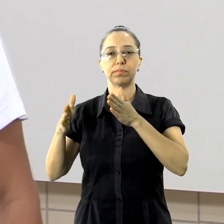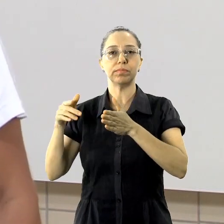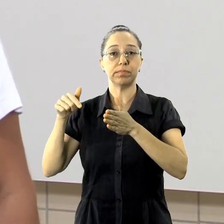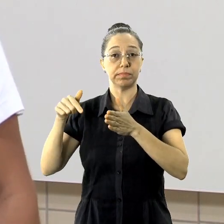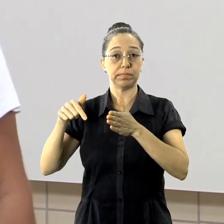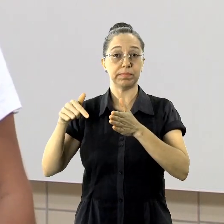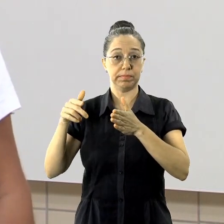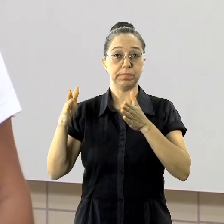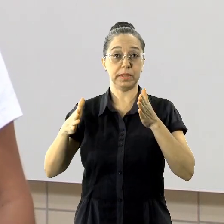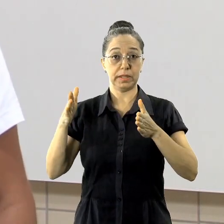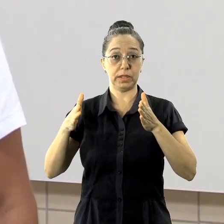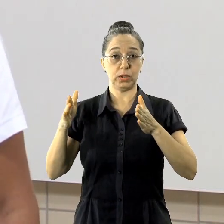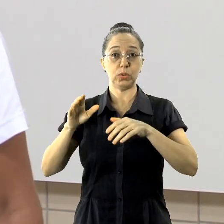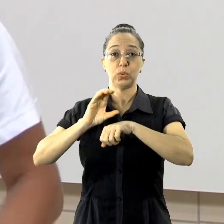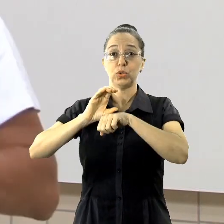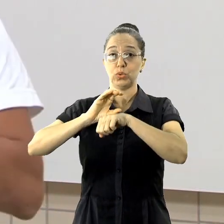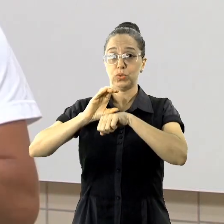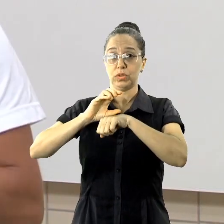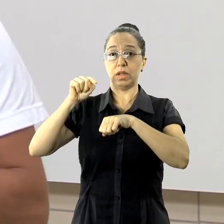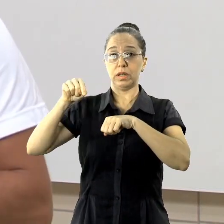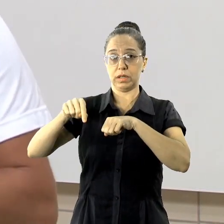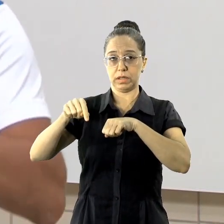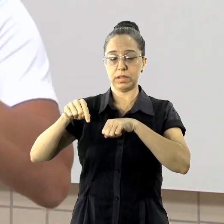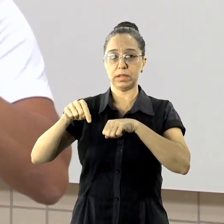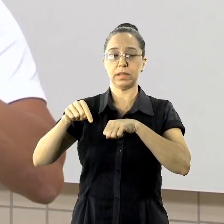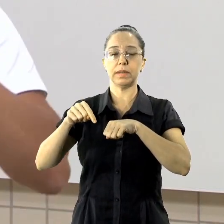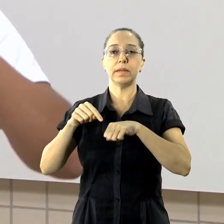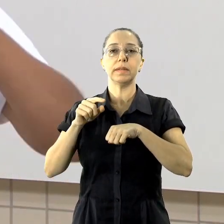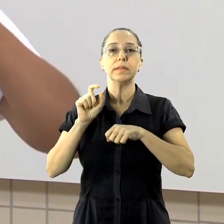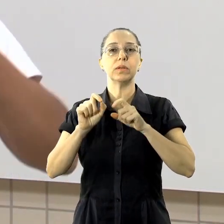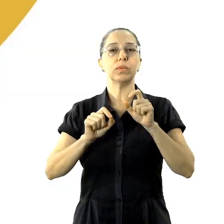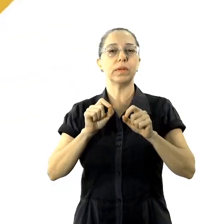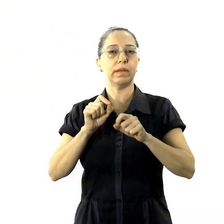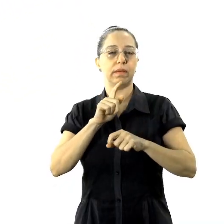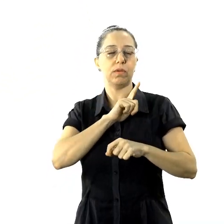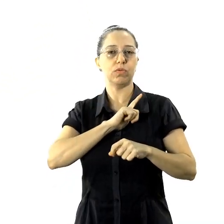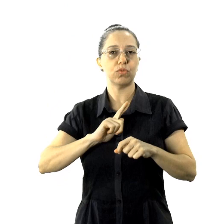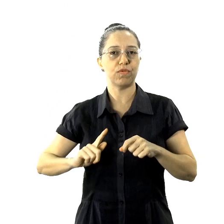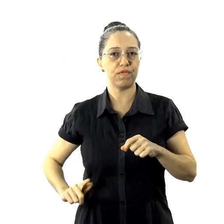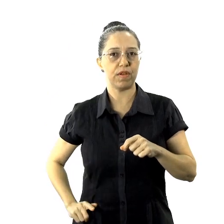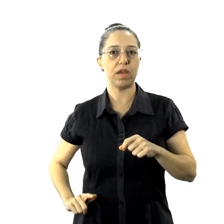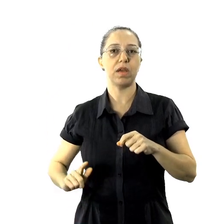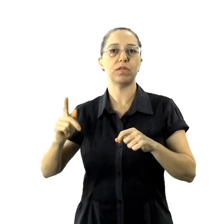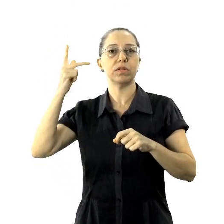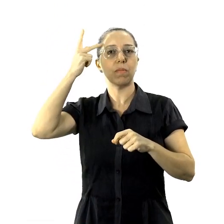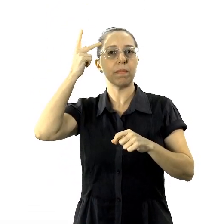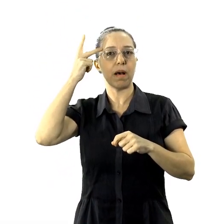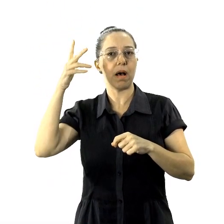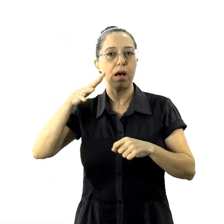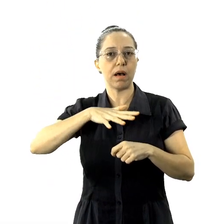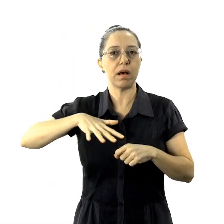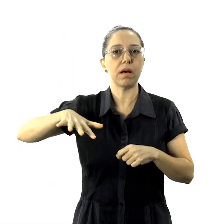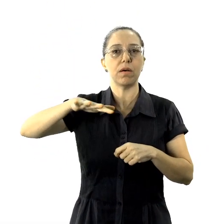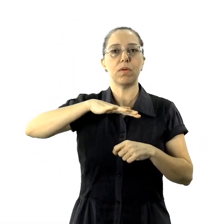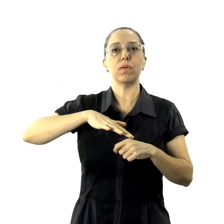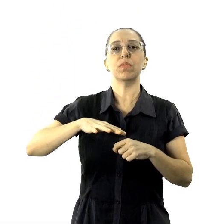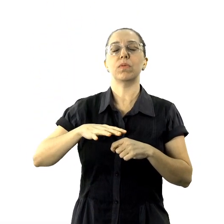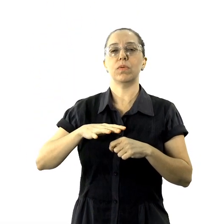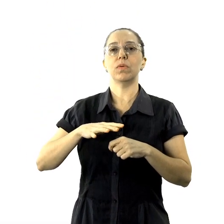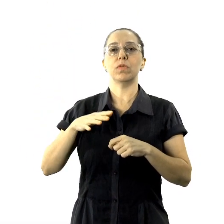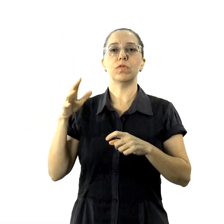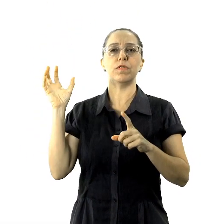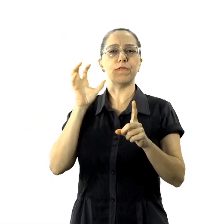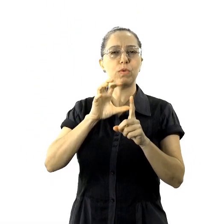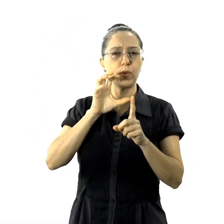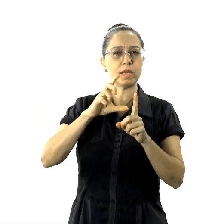período constitucionalista. Nessa fase, os governos paulistas, aqueles que na época tinham uma grande